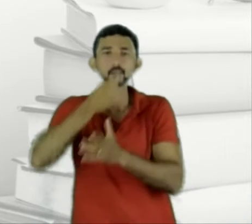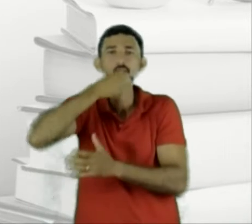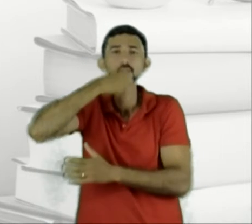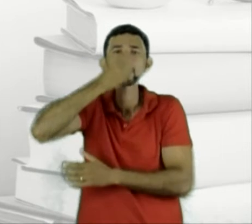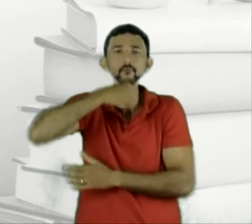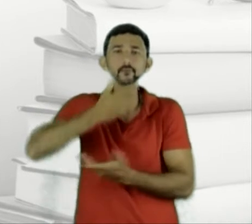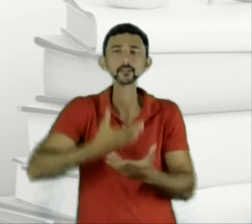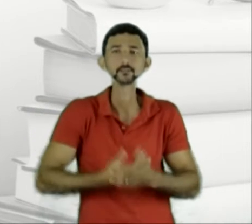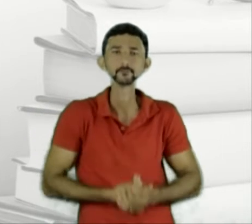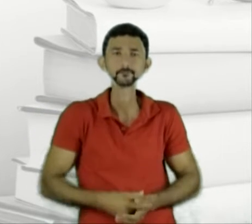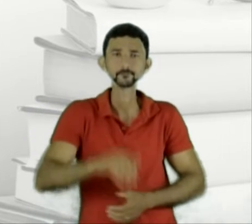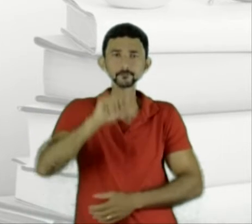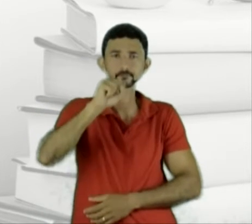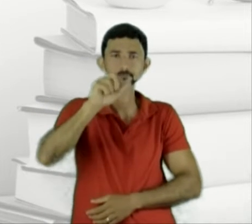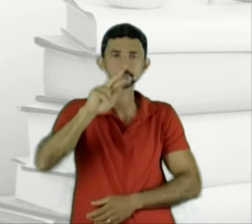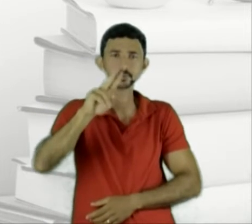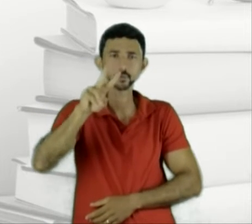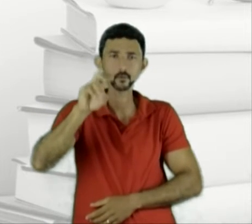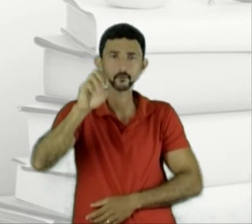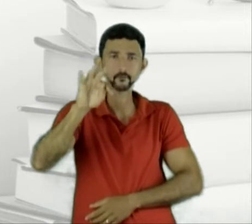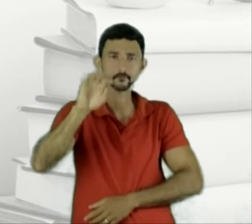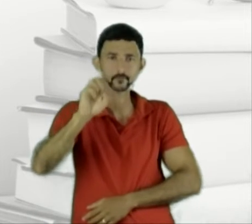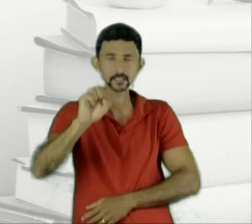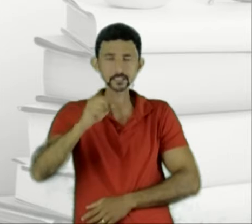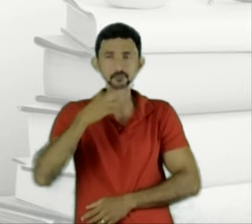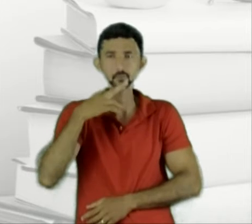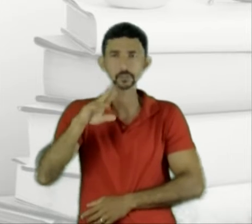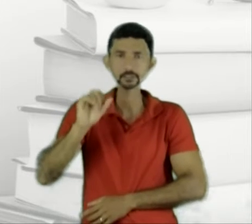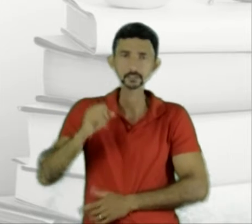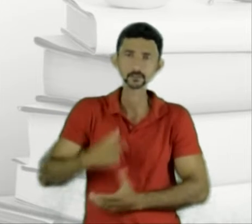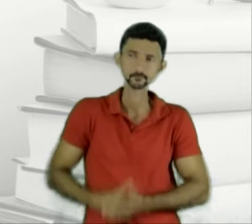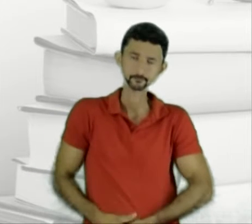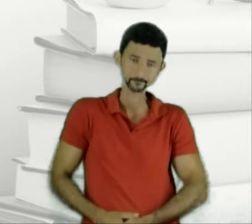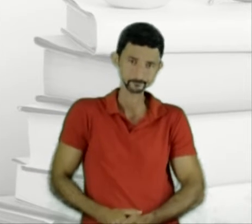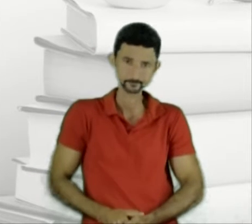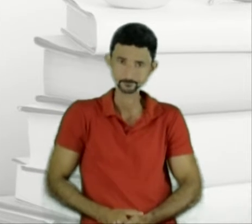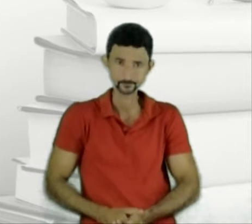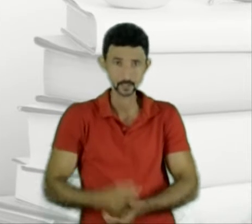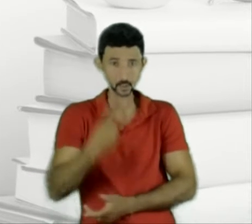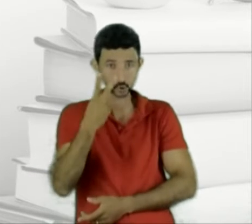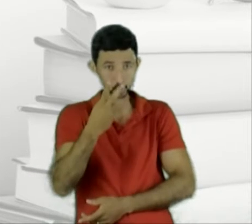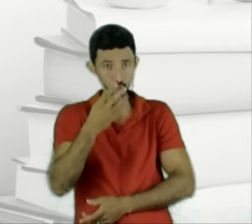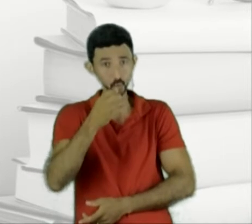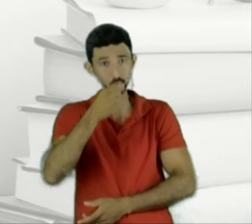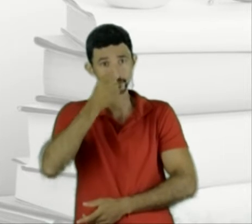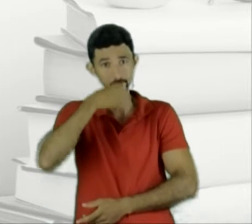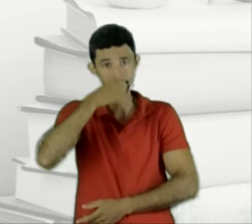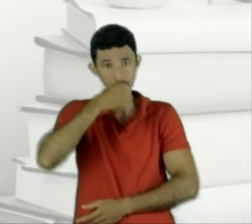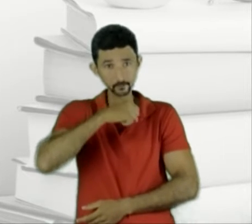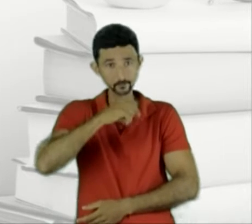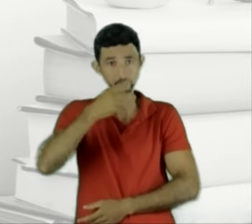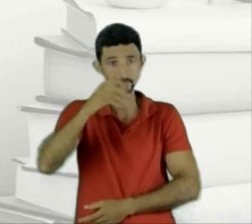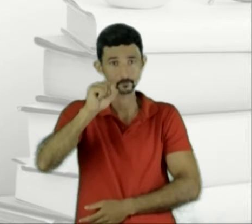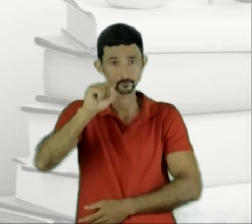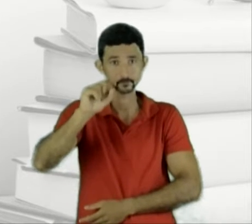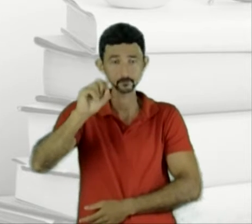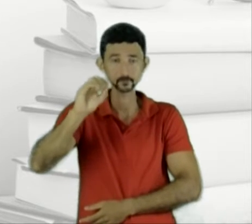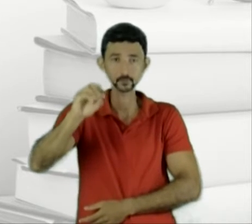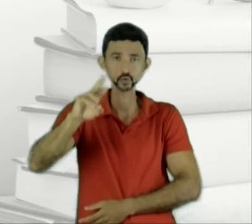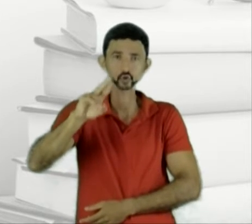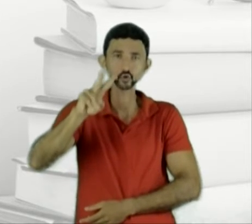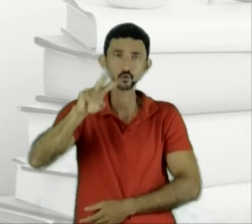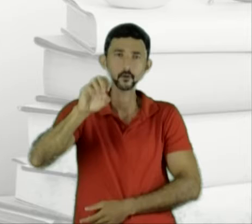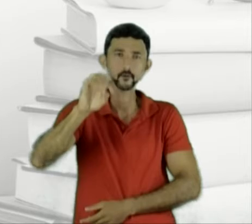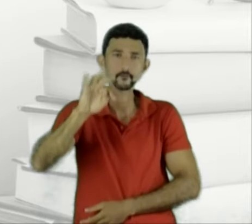você tem, você não vai dizer 5. Você vai continuar dizendo 2 sorvetes e 3 picolés.